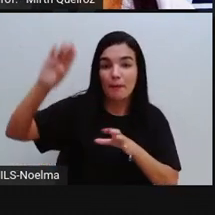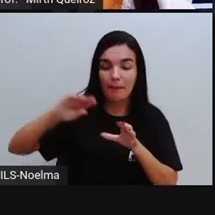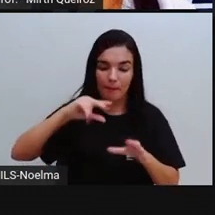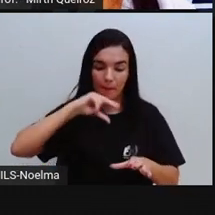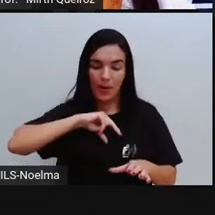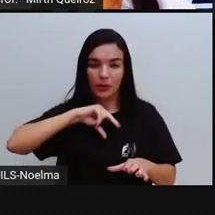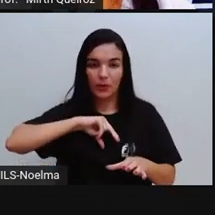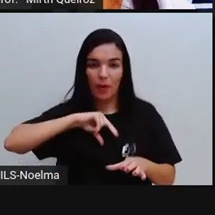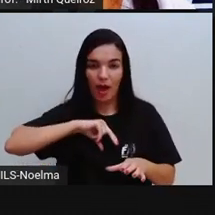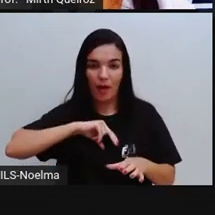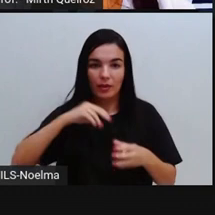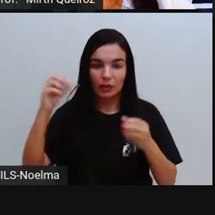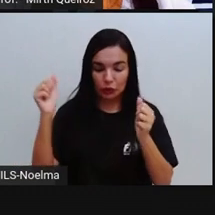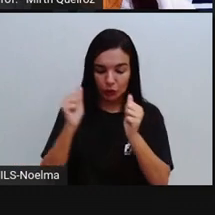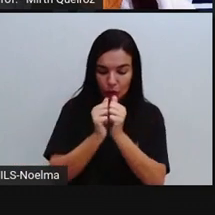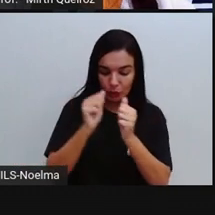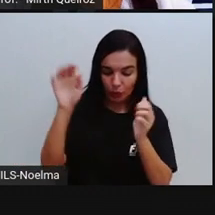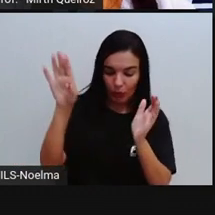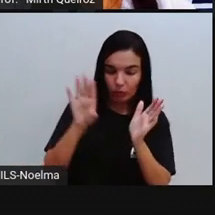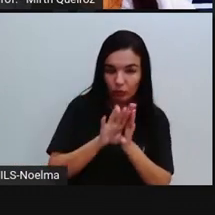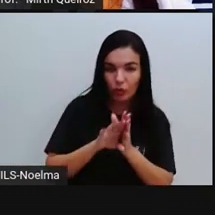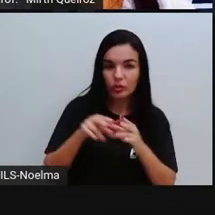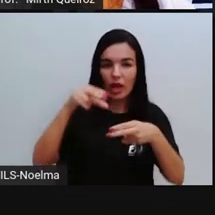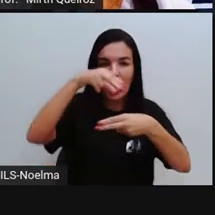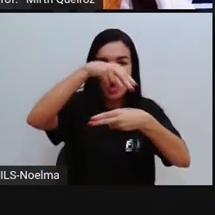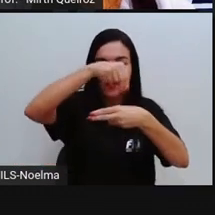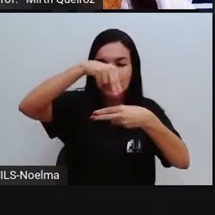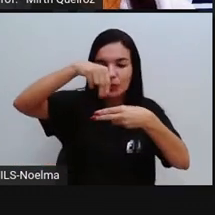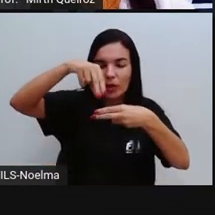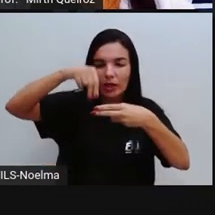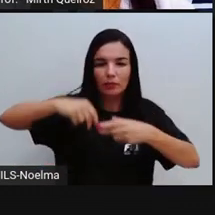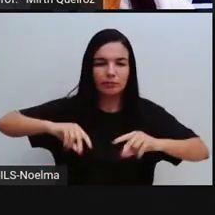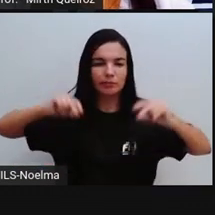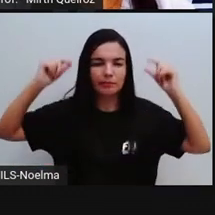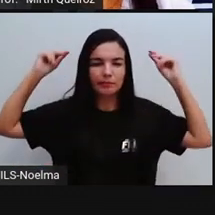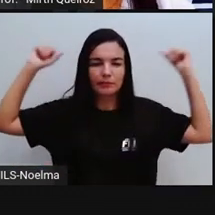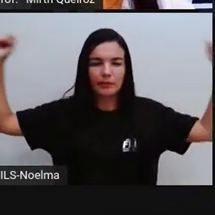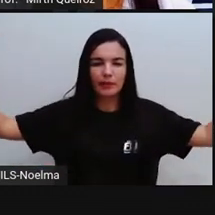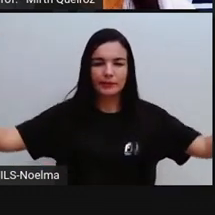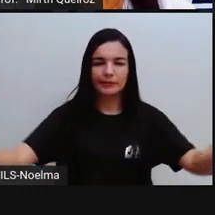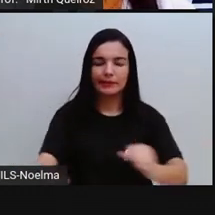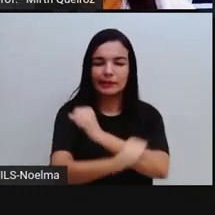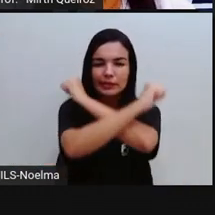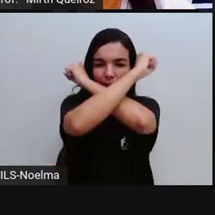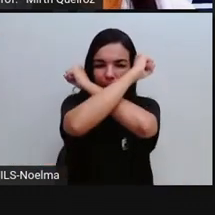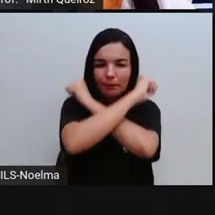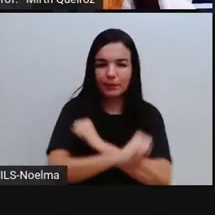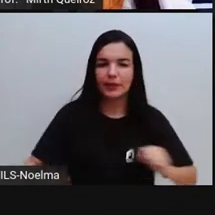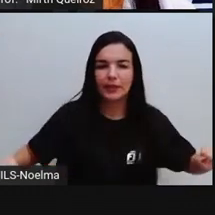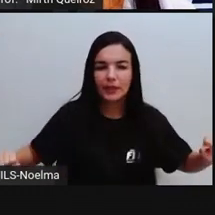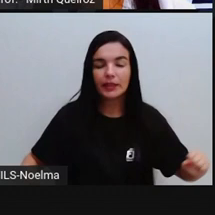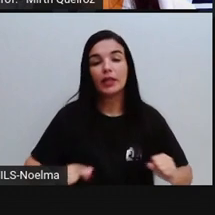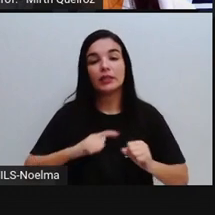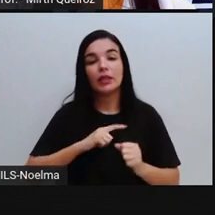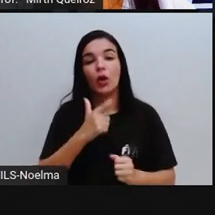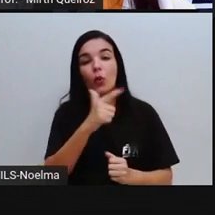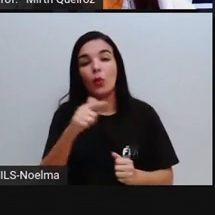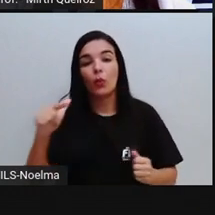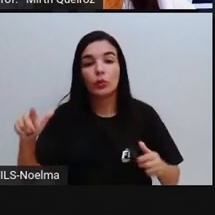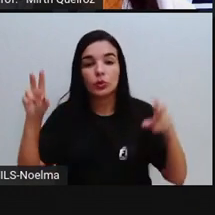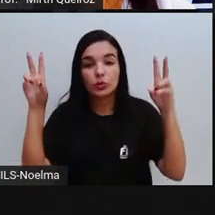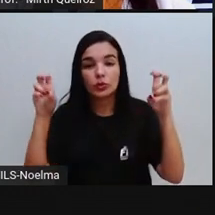né? Os cordéis medievais e trovadorescos aqui ganharam outros temas, fortalecendo a